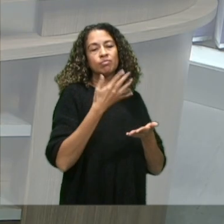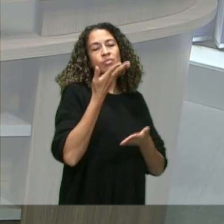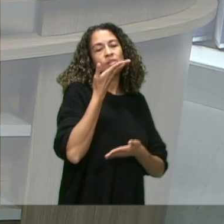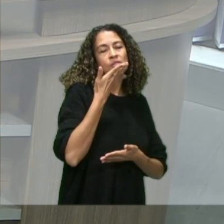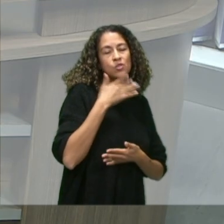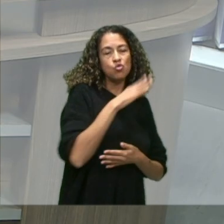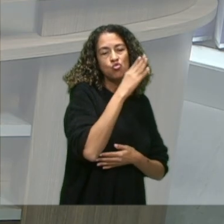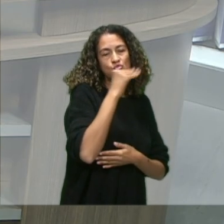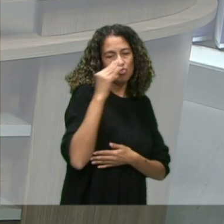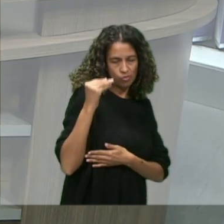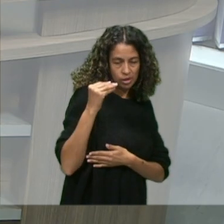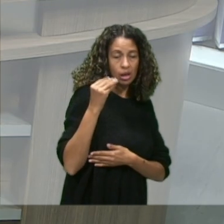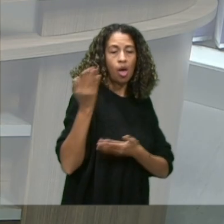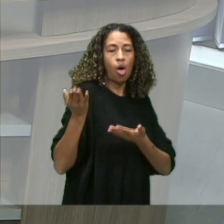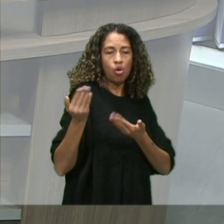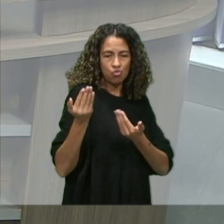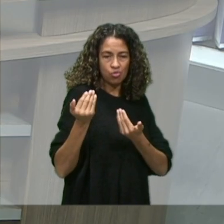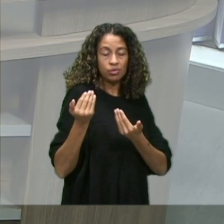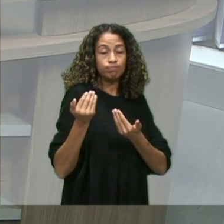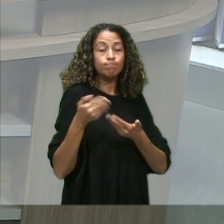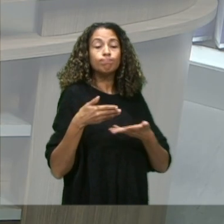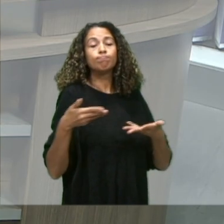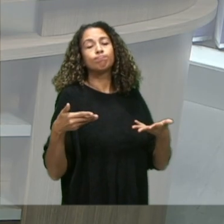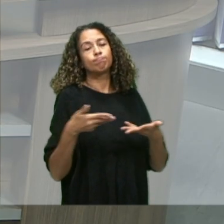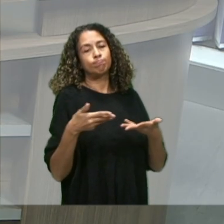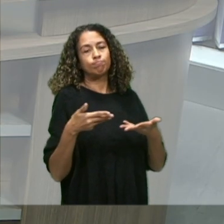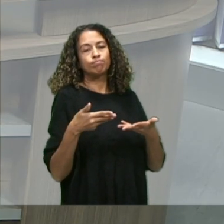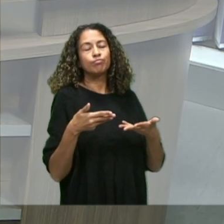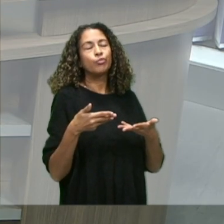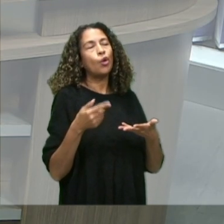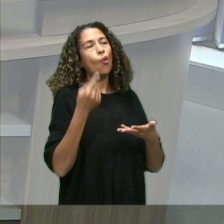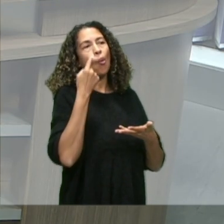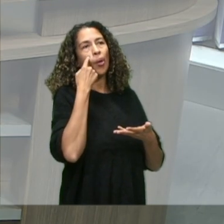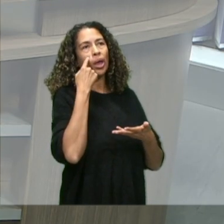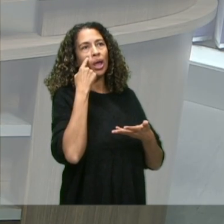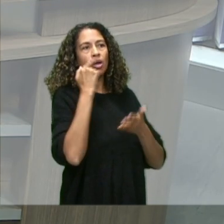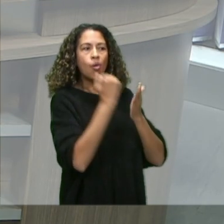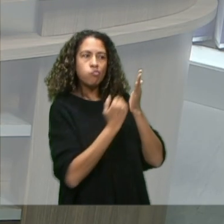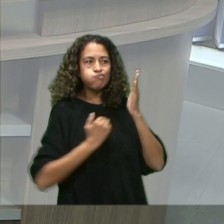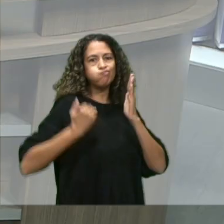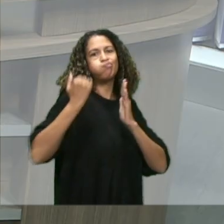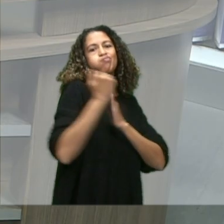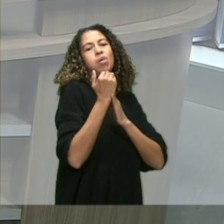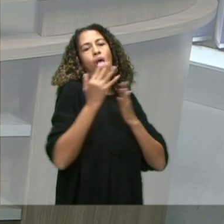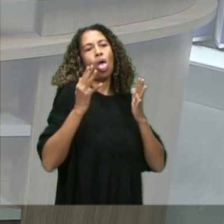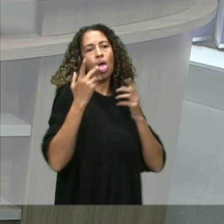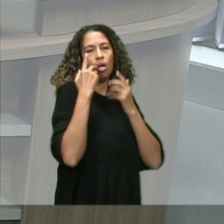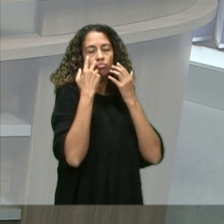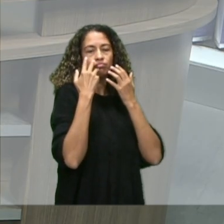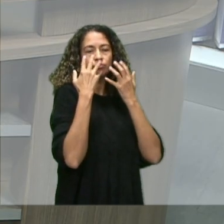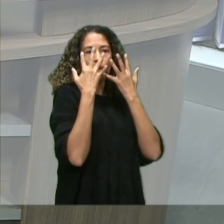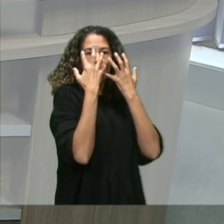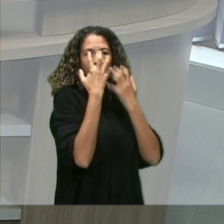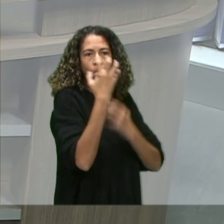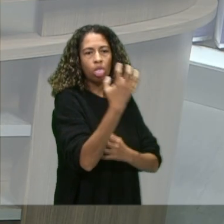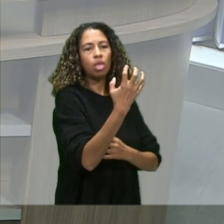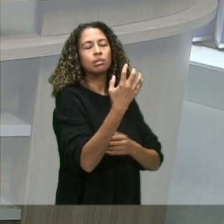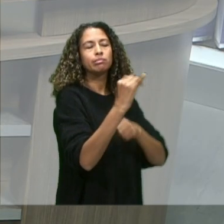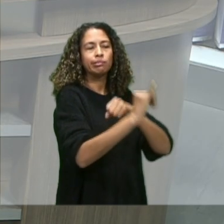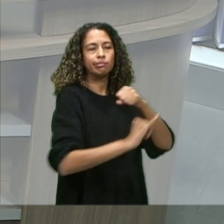infanto-juvenil. Hoje se tem um excesso de estímulos que vem, sobretudo,